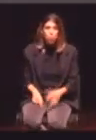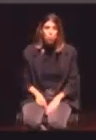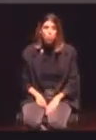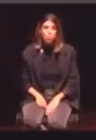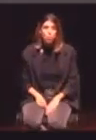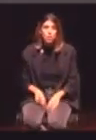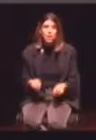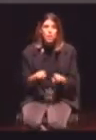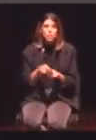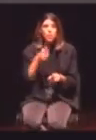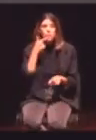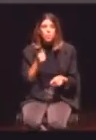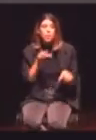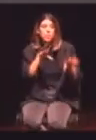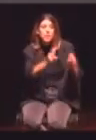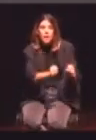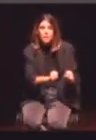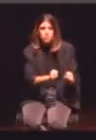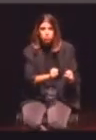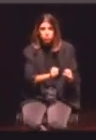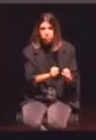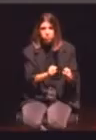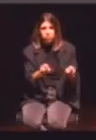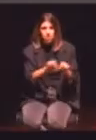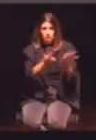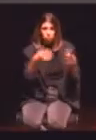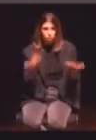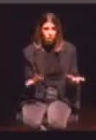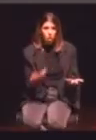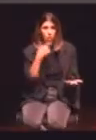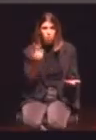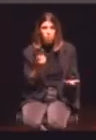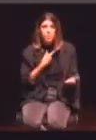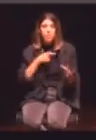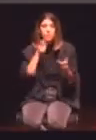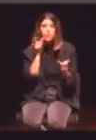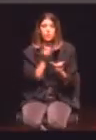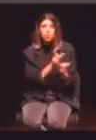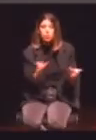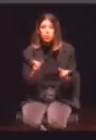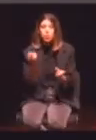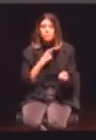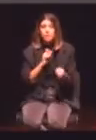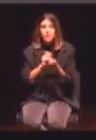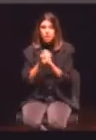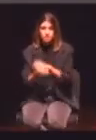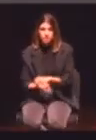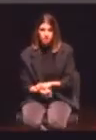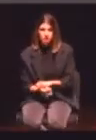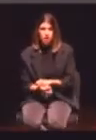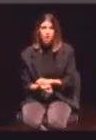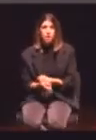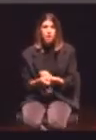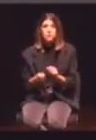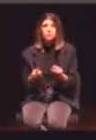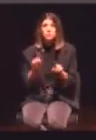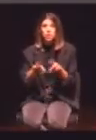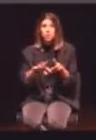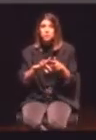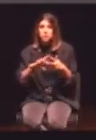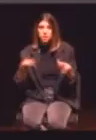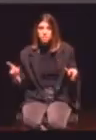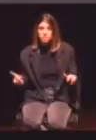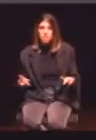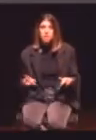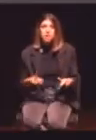são as capturas da forma como são feitas. É preciso alterar a política de controle de pombos na cidade, tal como a Câmara Municipal de